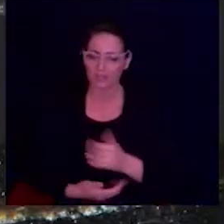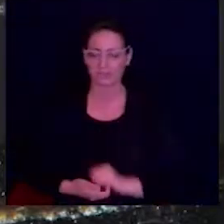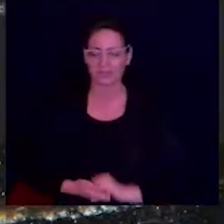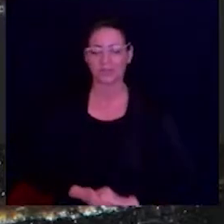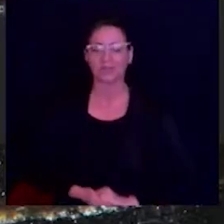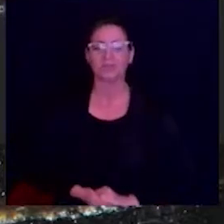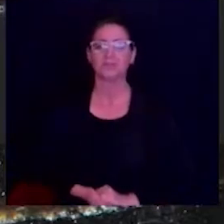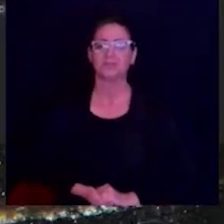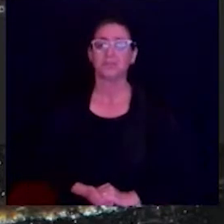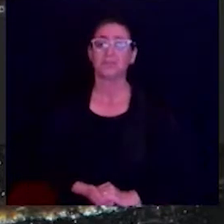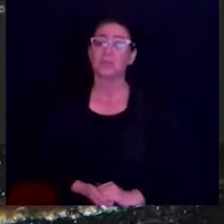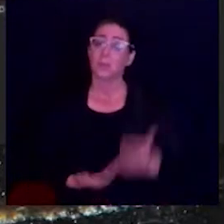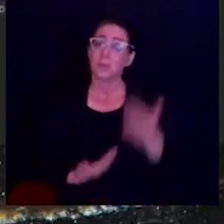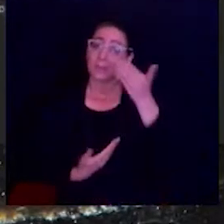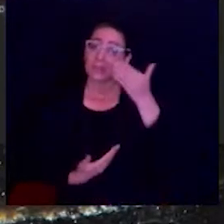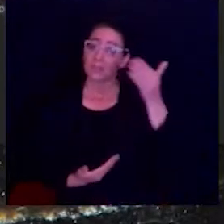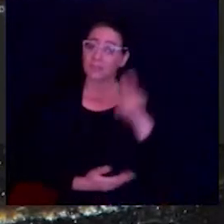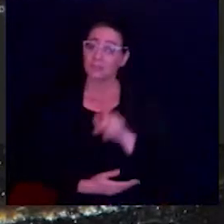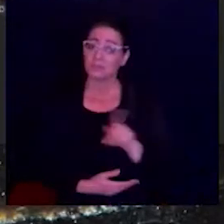Obrigado, professora Fernanda.